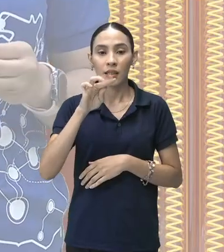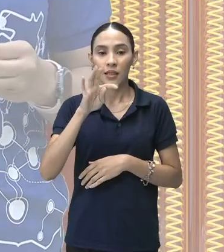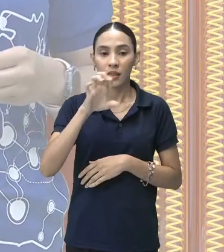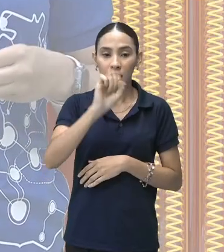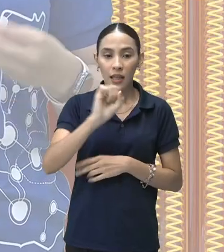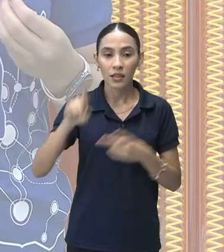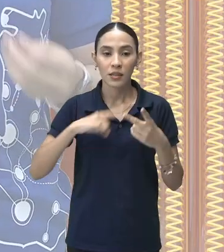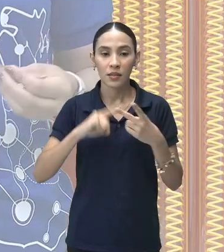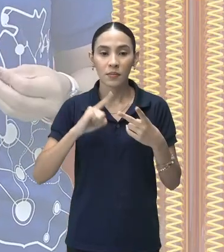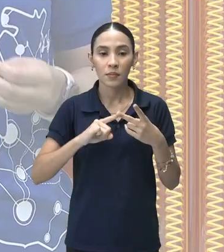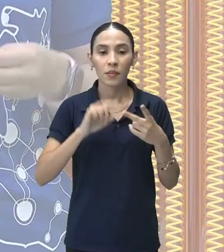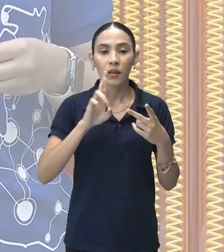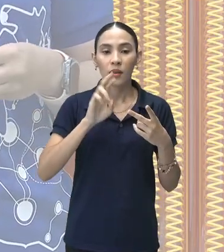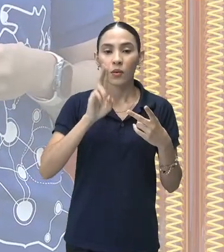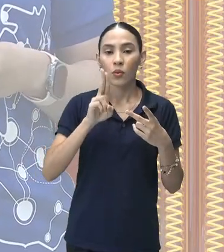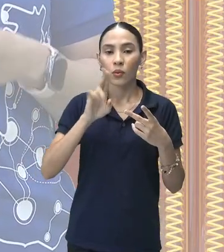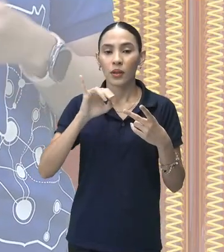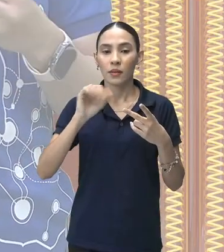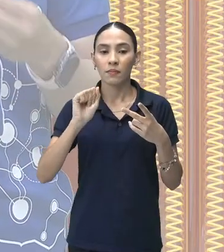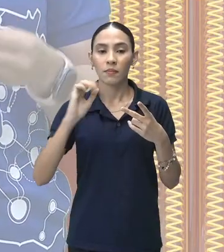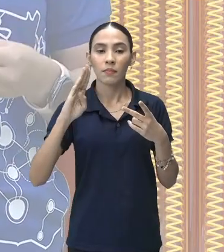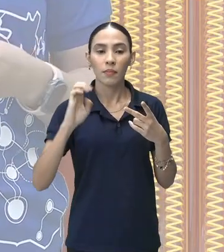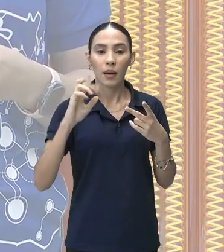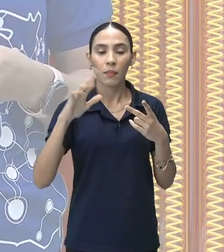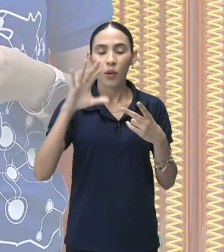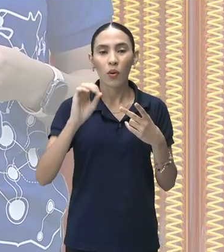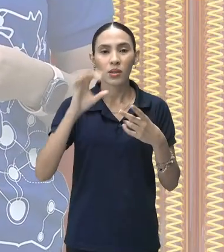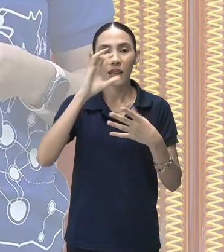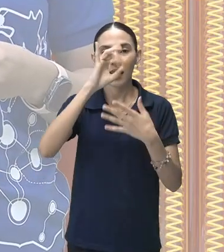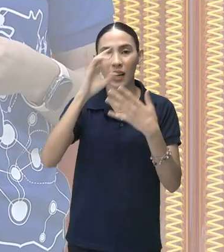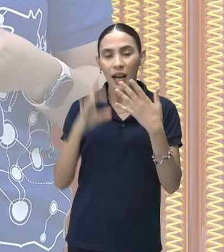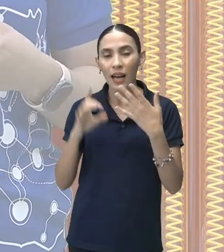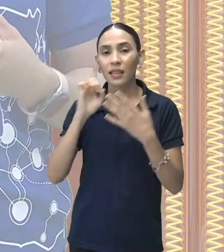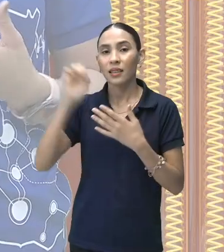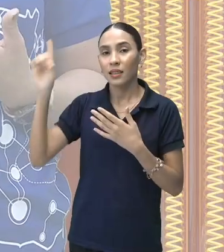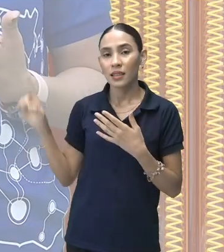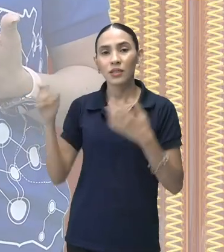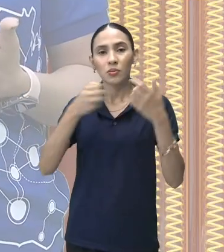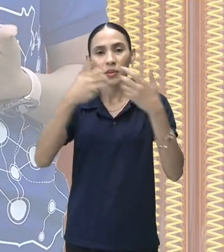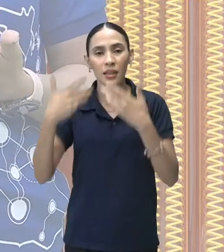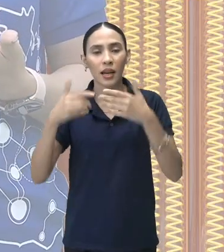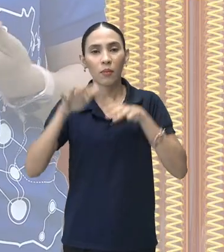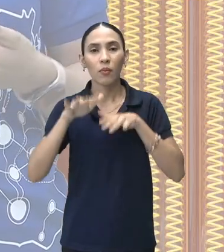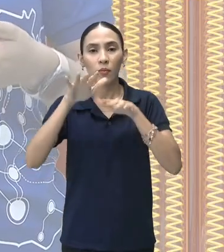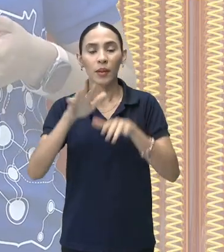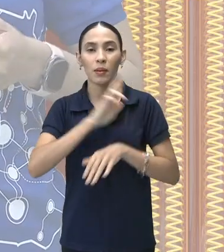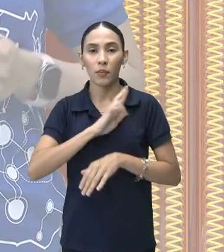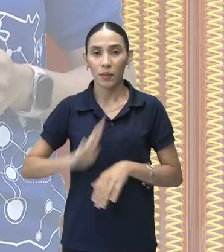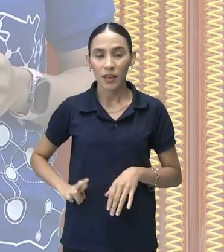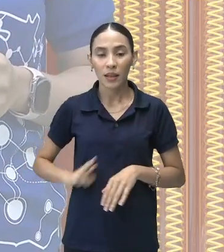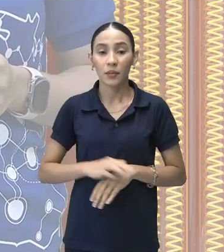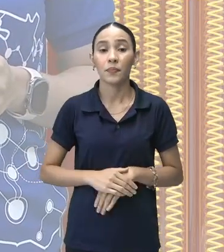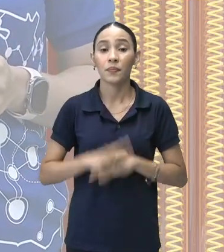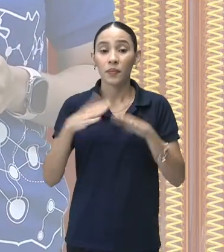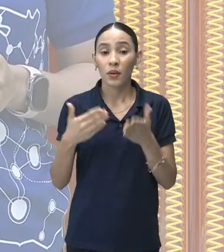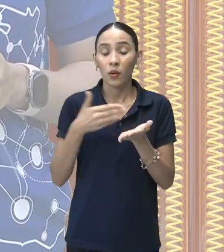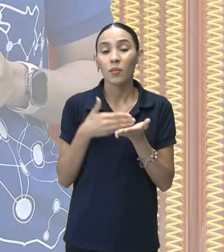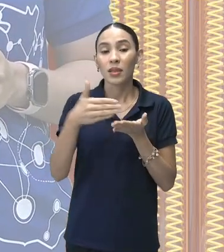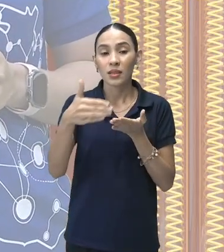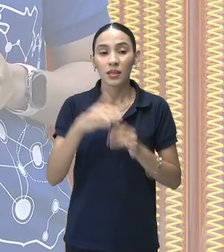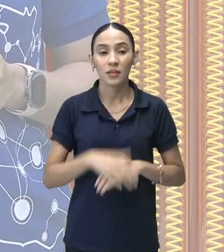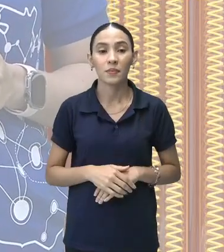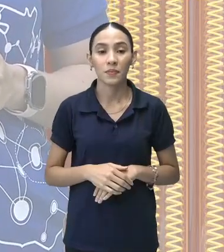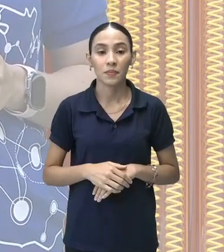Bocaiúva, Rui Barbosa, e vamos saber o que cada um deles vai falar sobre esse movimento republicano. Iniciando, vamos